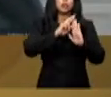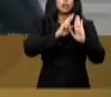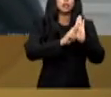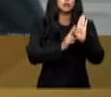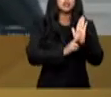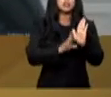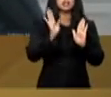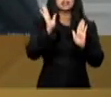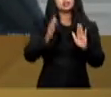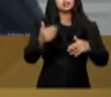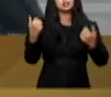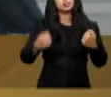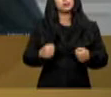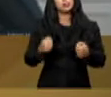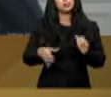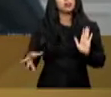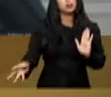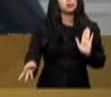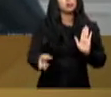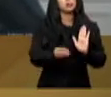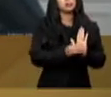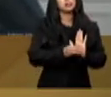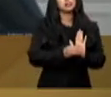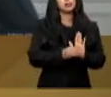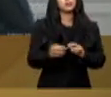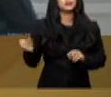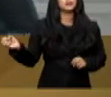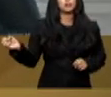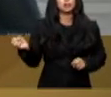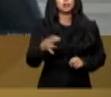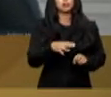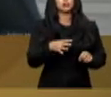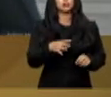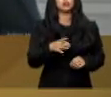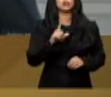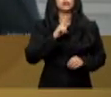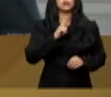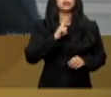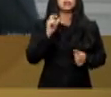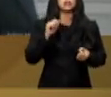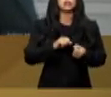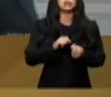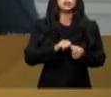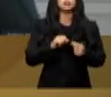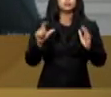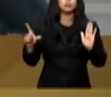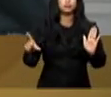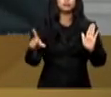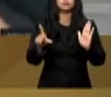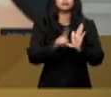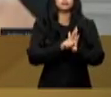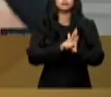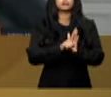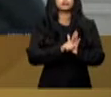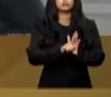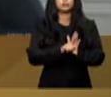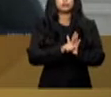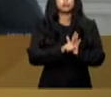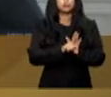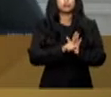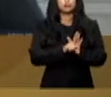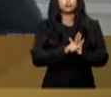já necessárias para a implementação da nova sistemática, recepcionando a legislação que